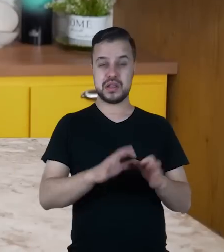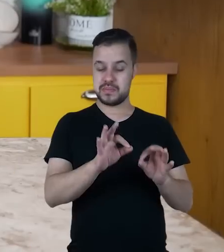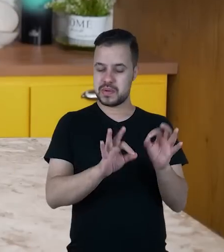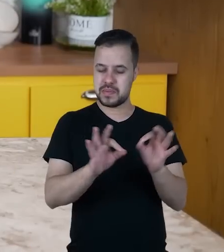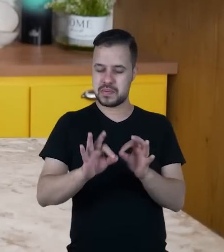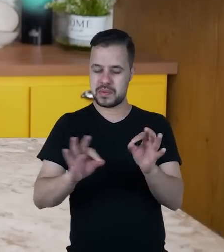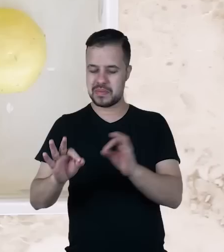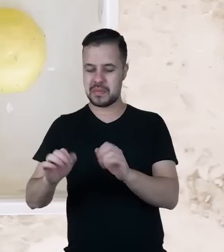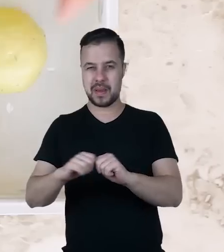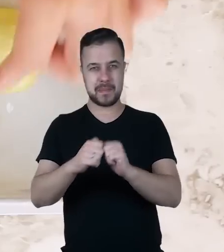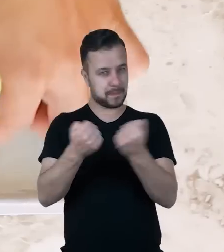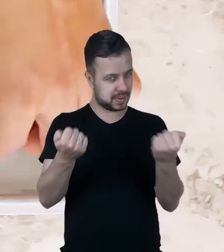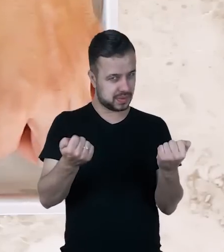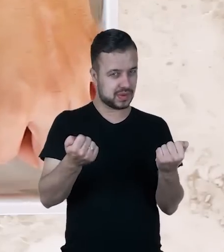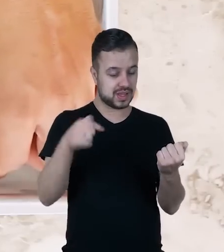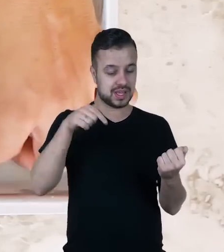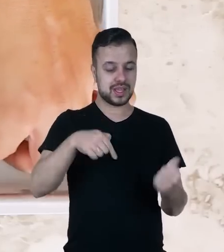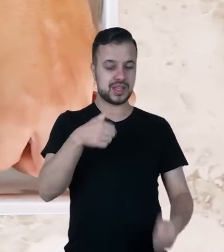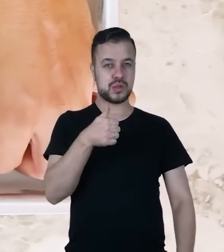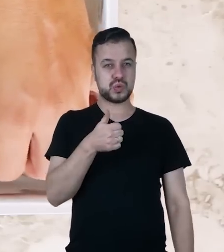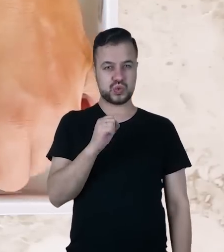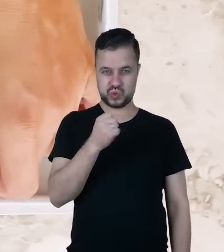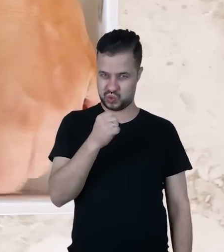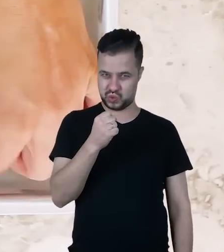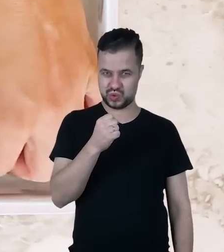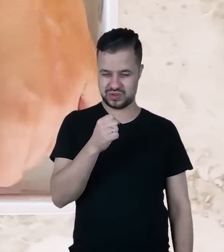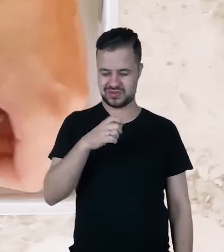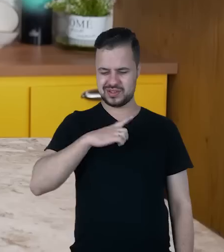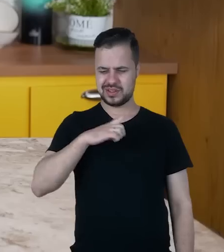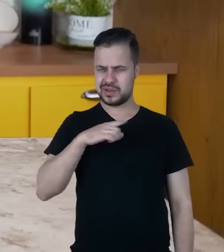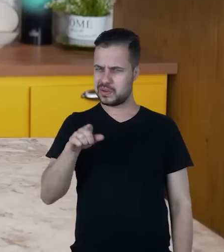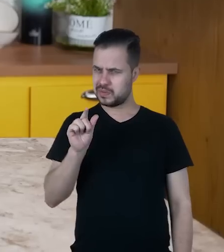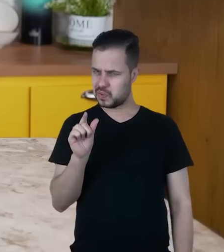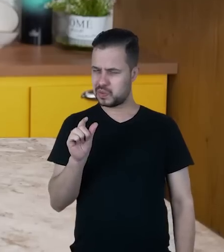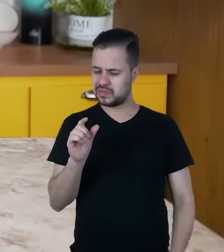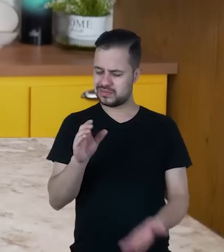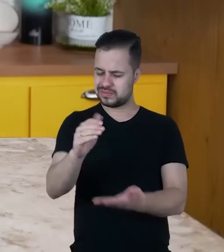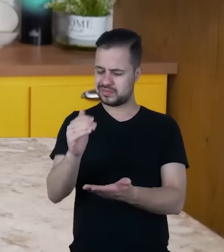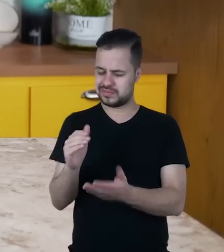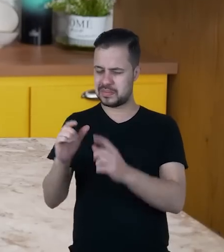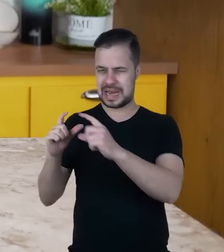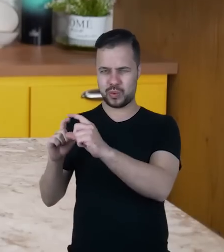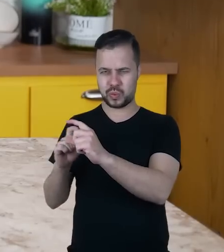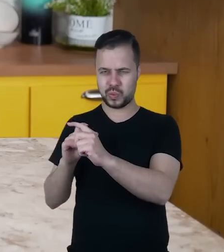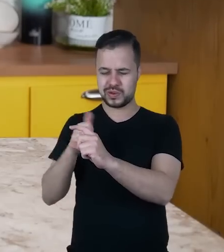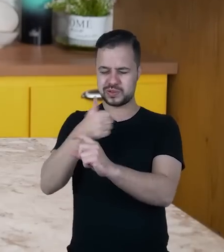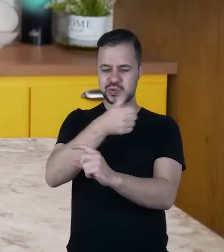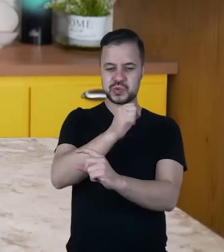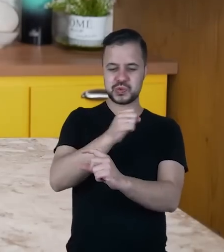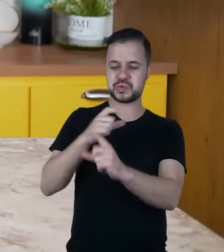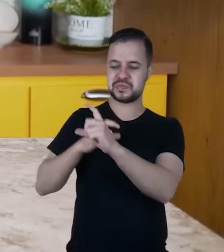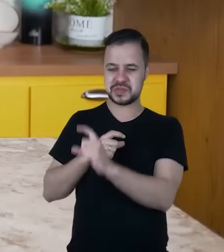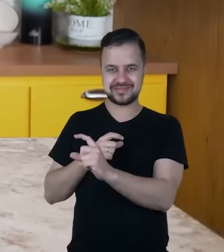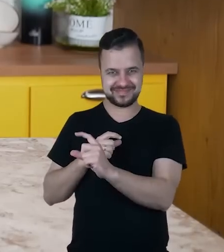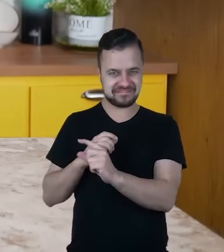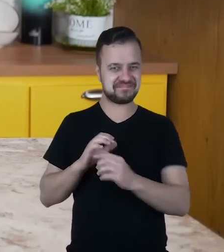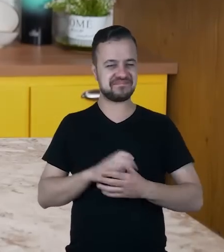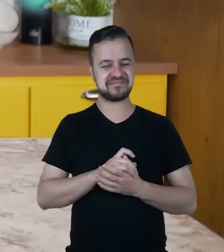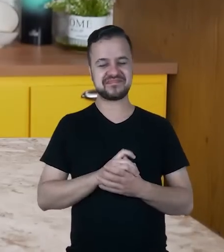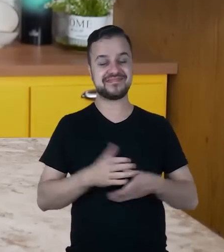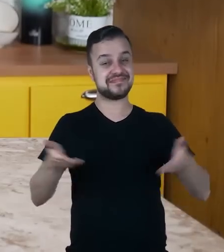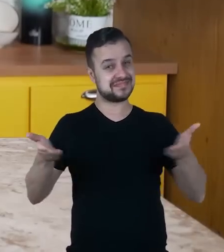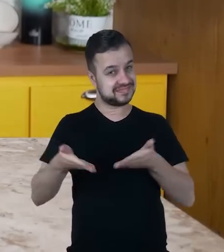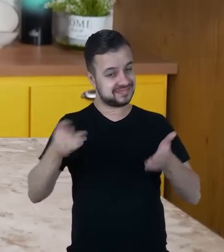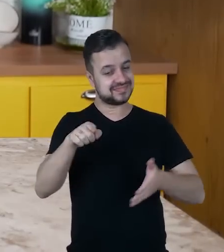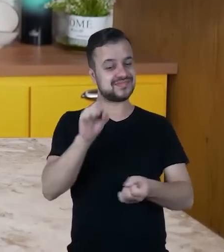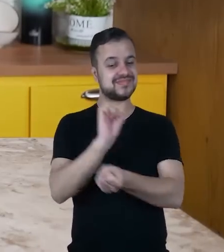Acabei de modelar os pães e aqui rendeu 18 unidades e sobrou um pedacinho de massa. Eu fiz um menorzinho, tá? E aqui agora eu vou cobrir com um